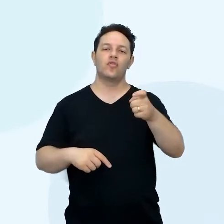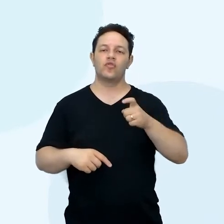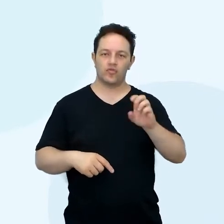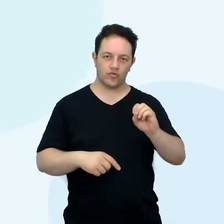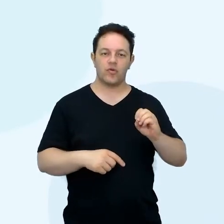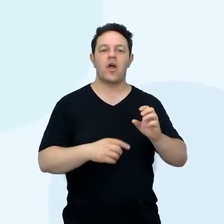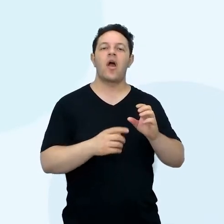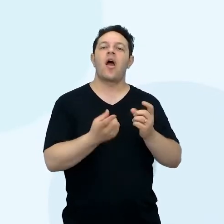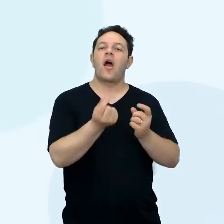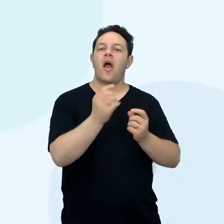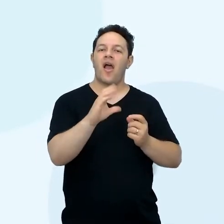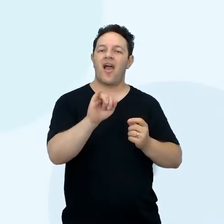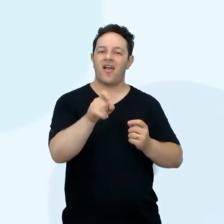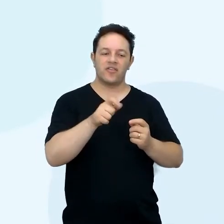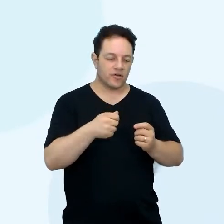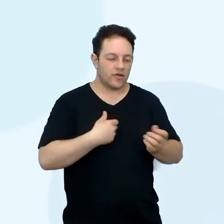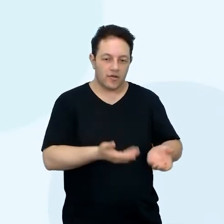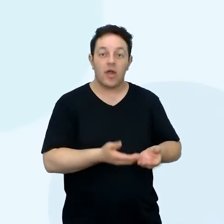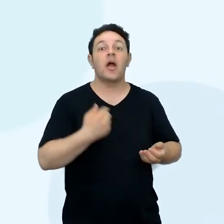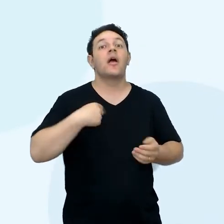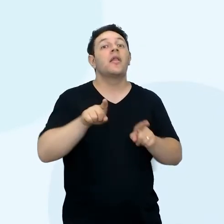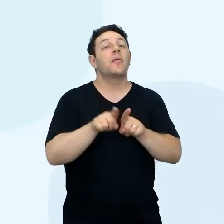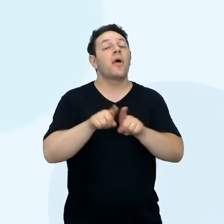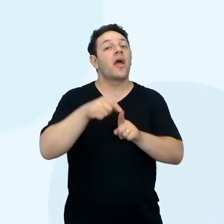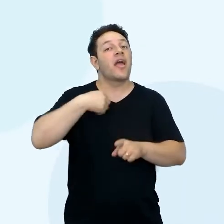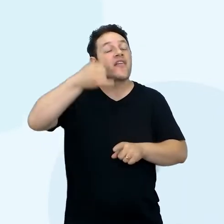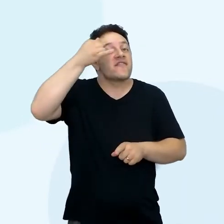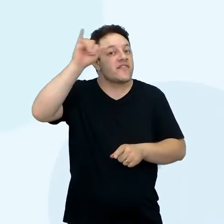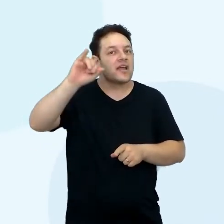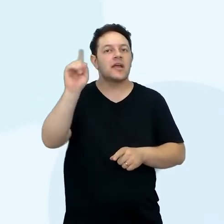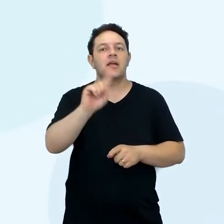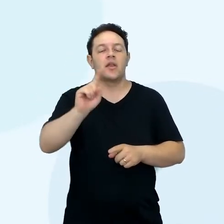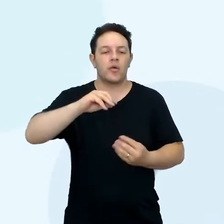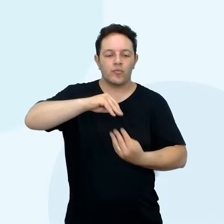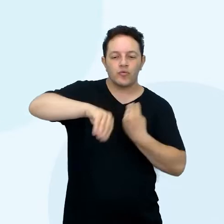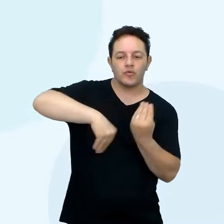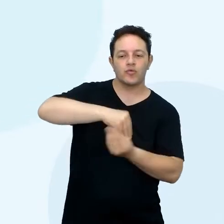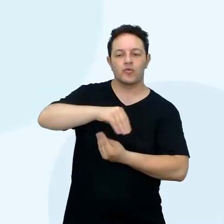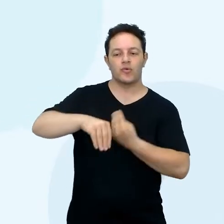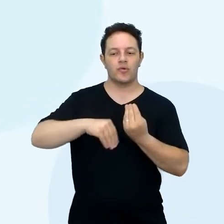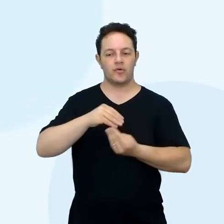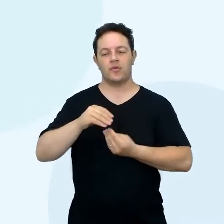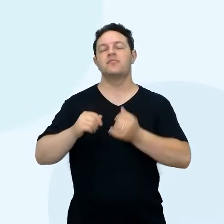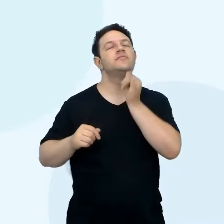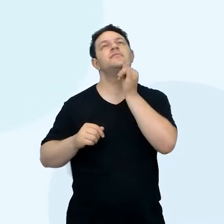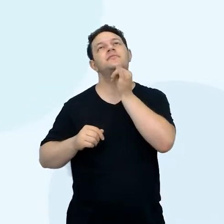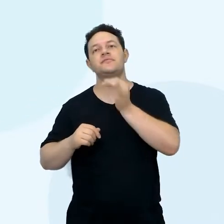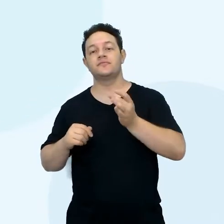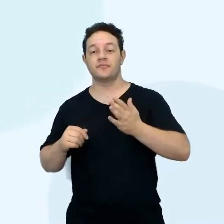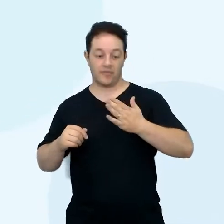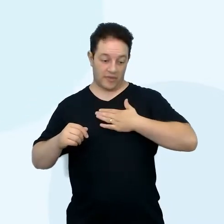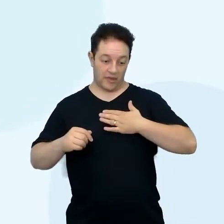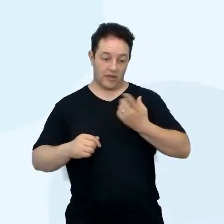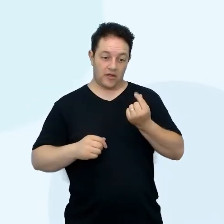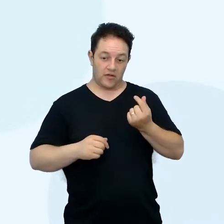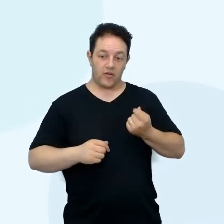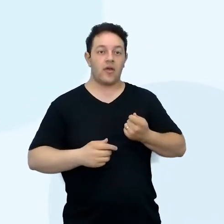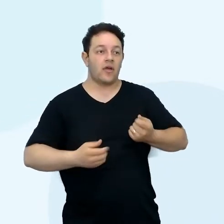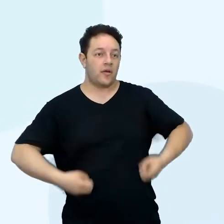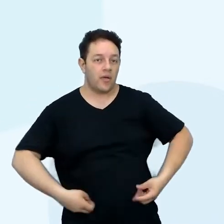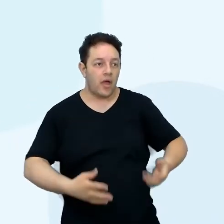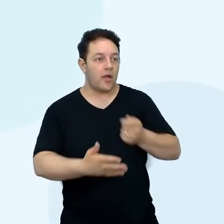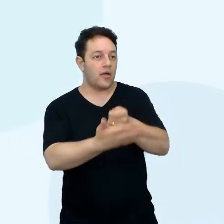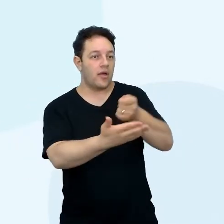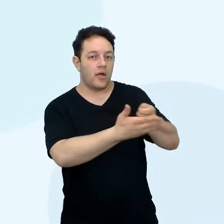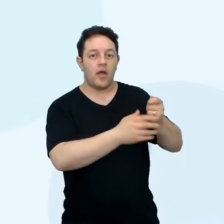a situação de não misturar, aí a gente vai ter alguns vídeos falando sobre isso, né? De não misturar as suas despesas com as